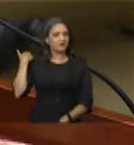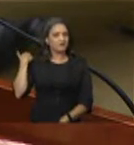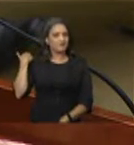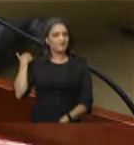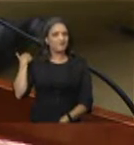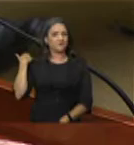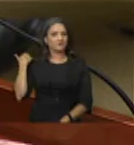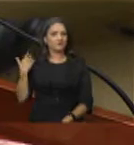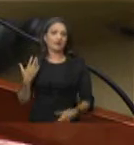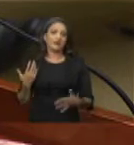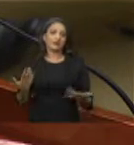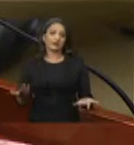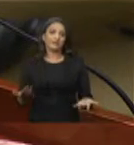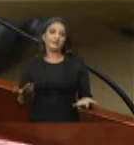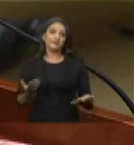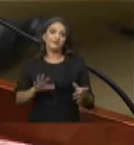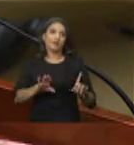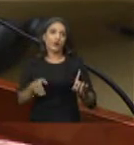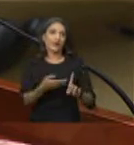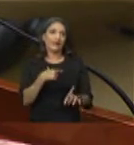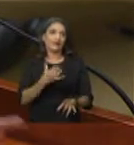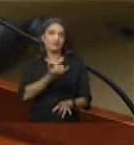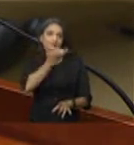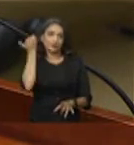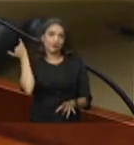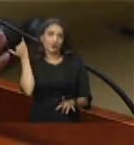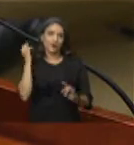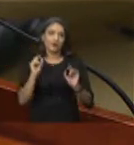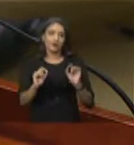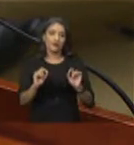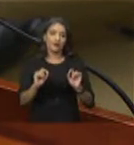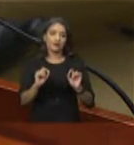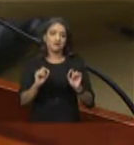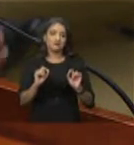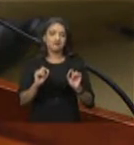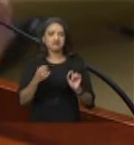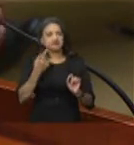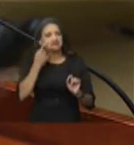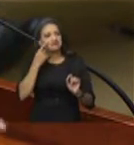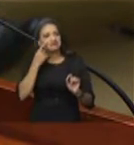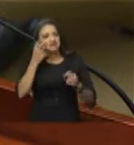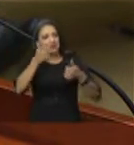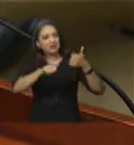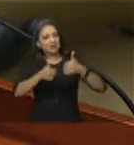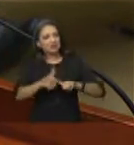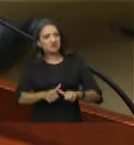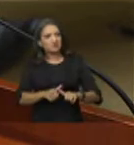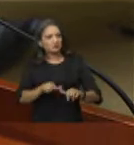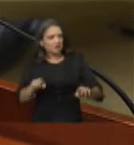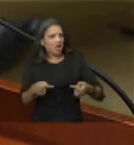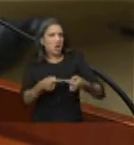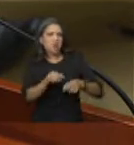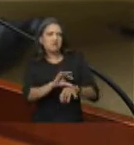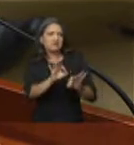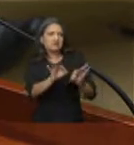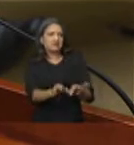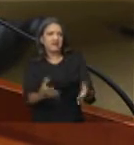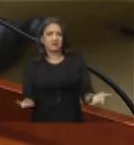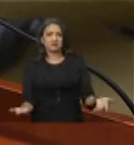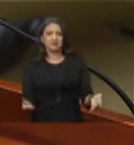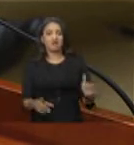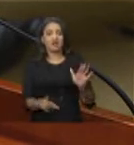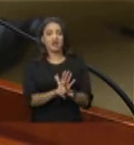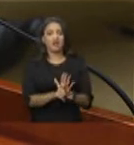azar da ré não vinha inconstitucionalidade alguma na lei como um todo